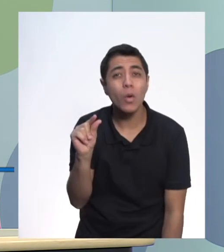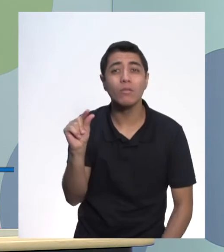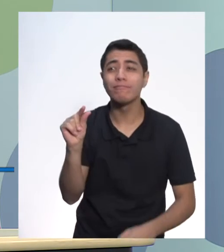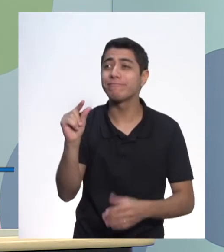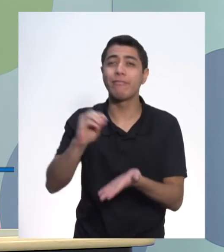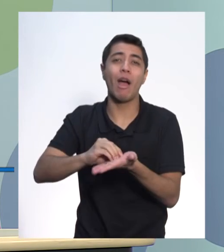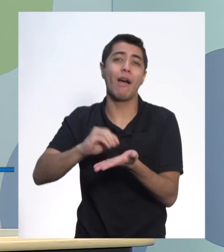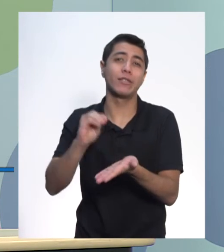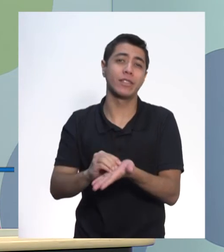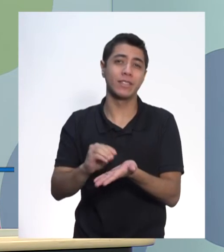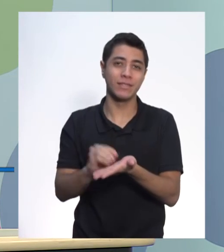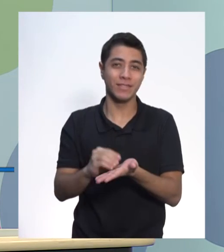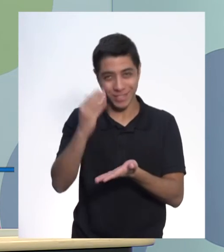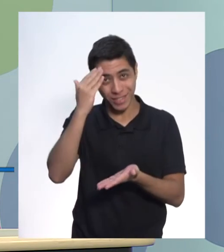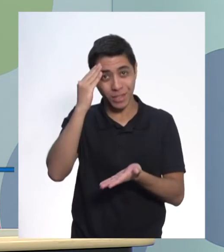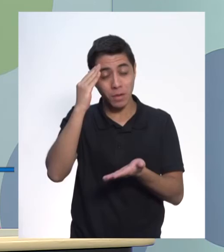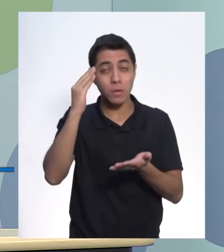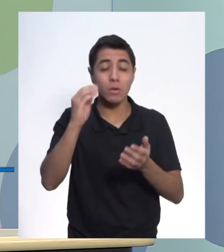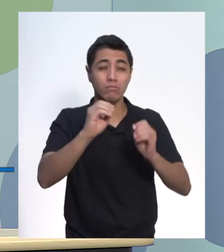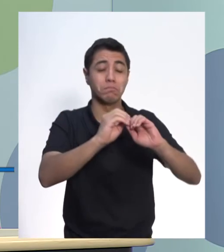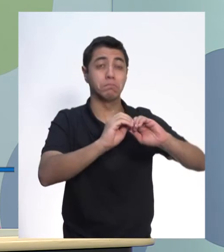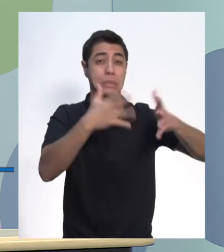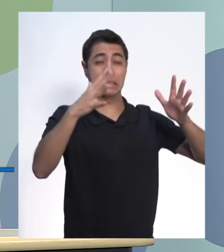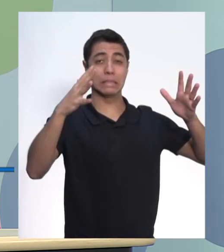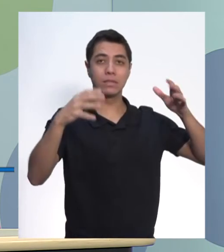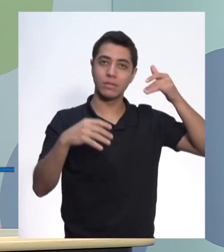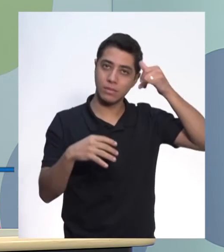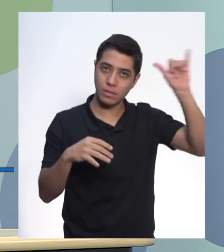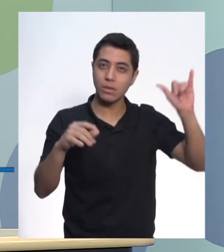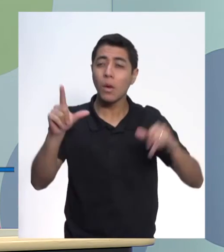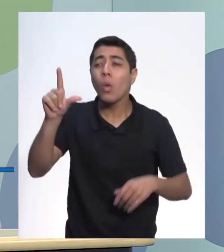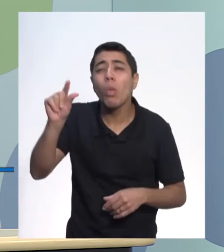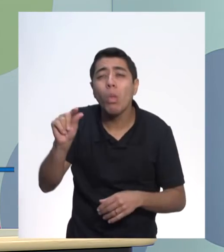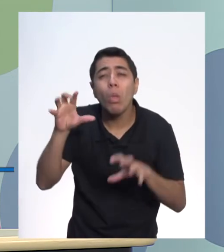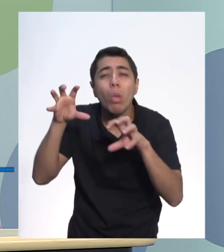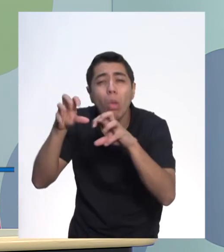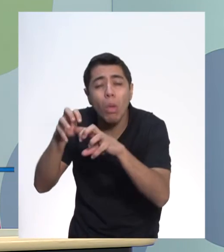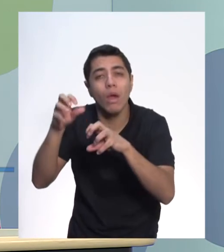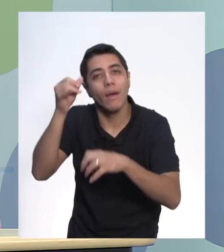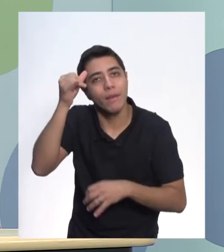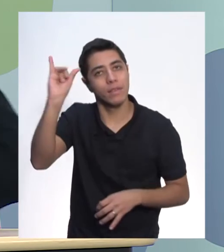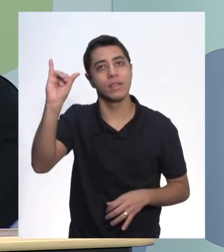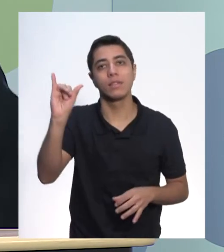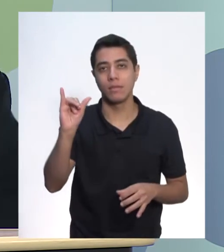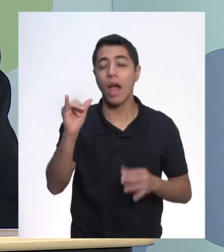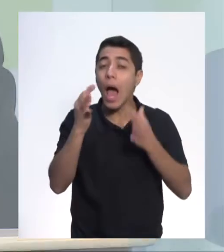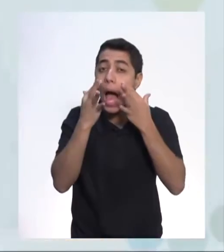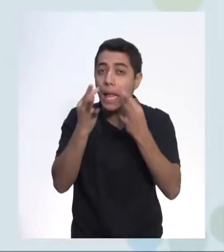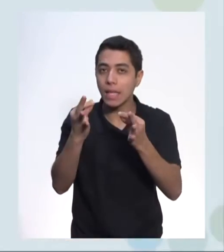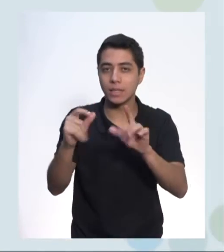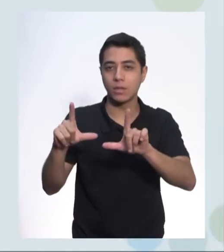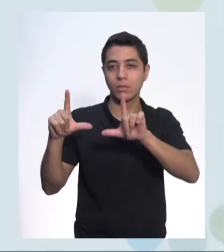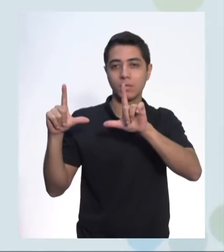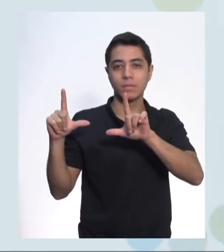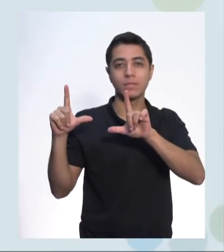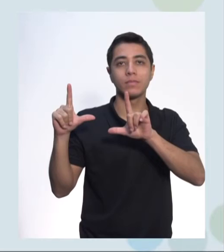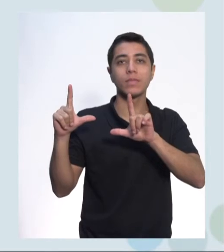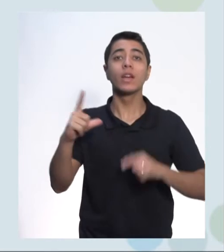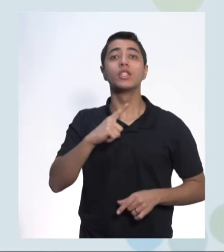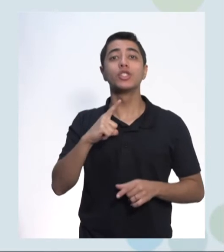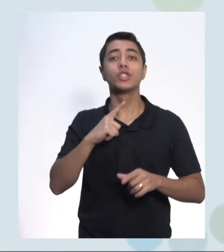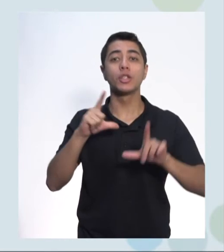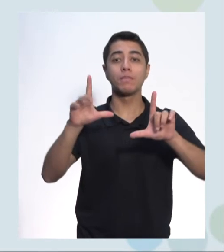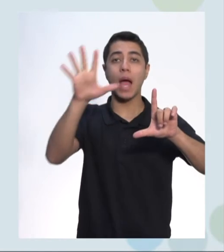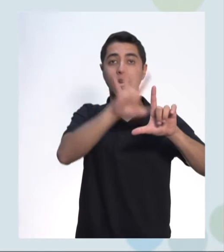tenho superexposição e subexposição. A gente vai olhar um pouquinho no quadro que segue. Aparece na tela para vocês 2 imagens.